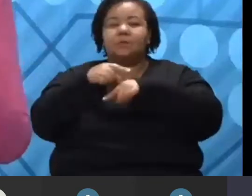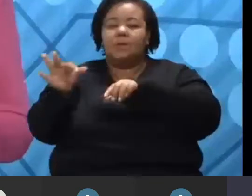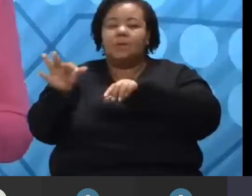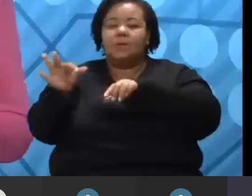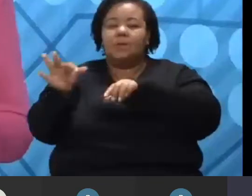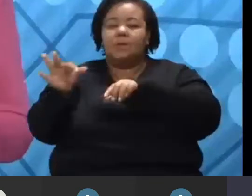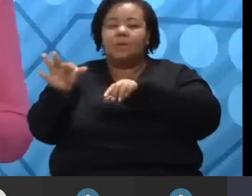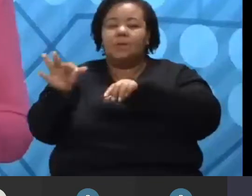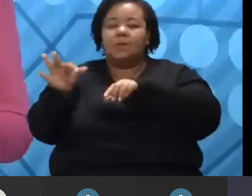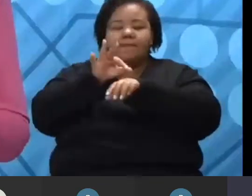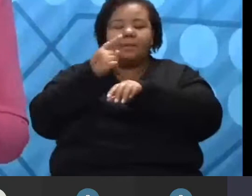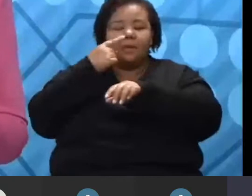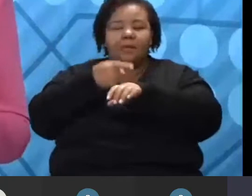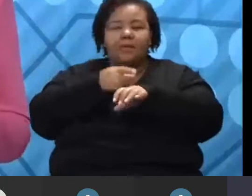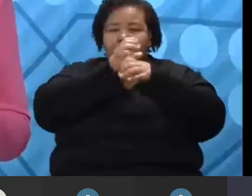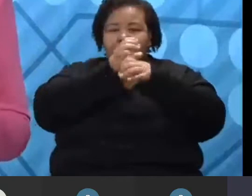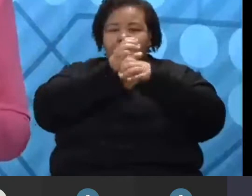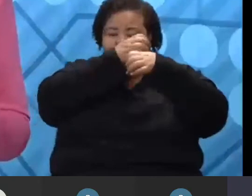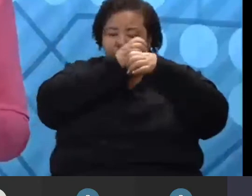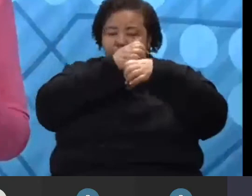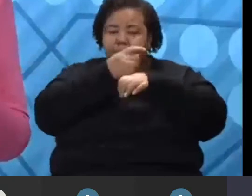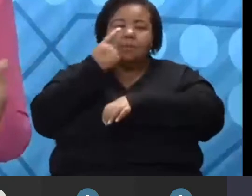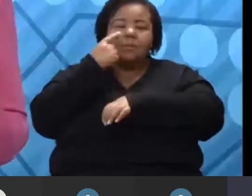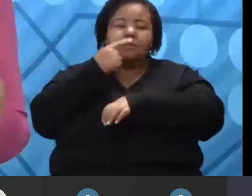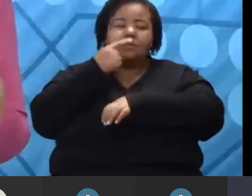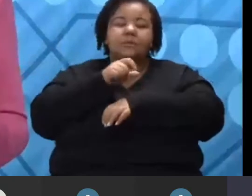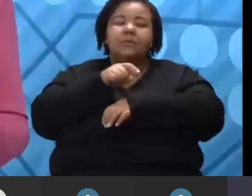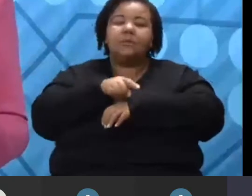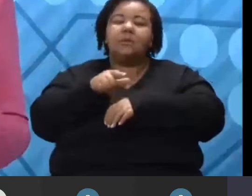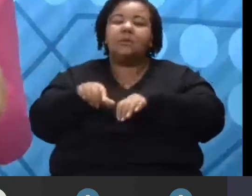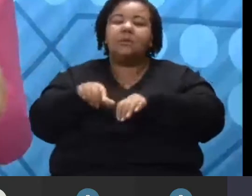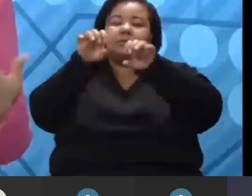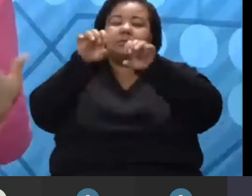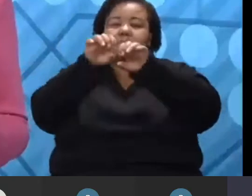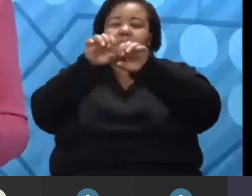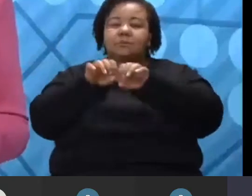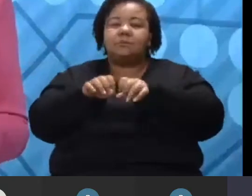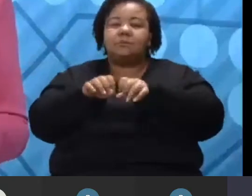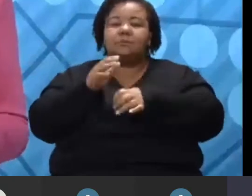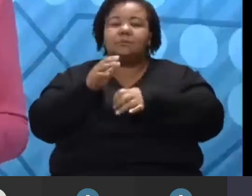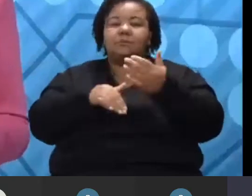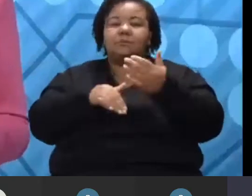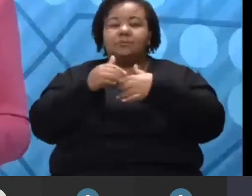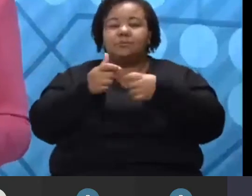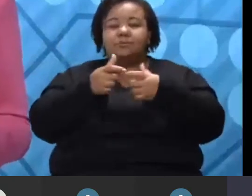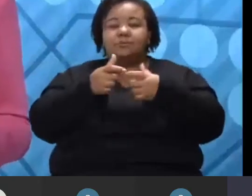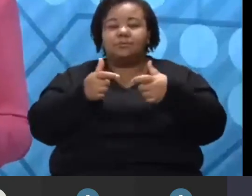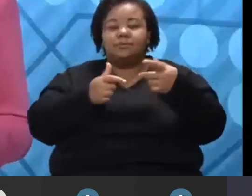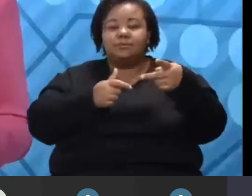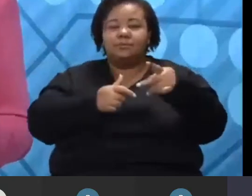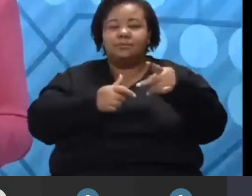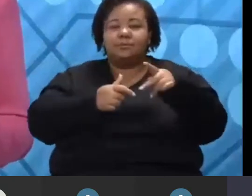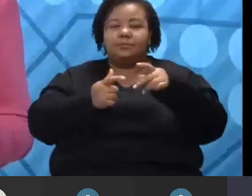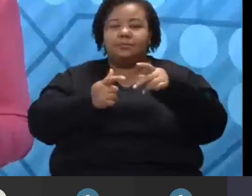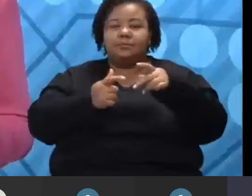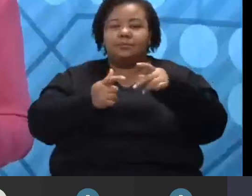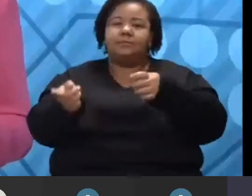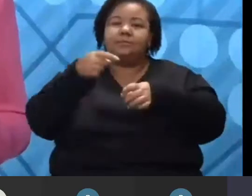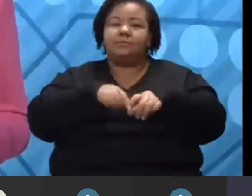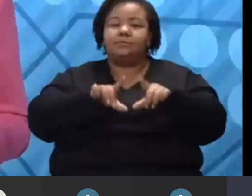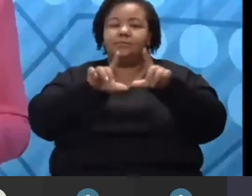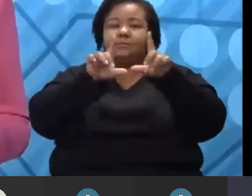ir para o microscópio para observar no microscópio o que as estruturas fúngicas e todos os aumentos dessa estrutura. Então, voltando